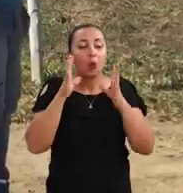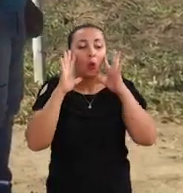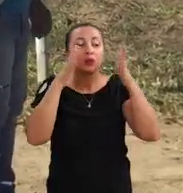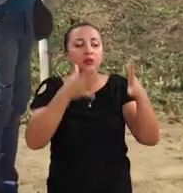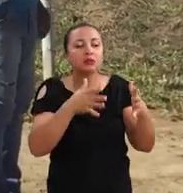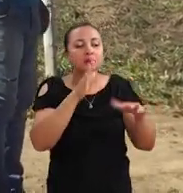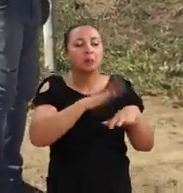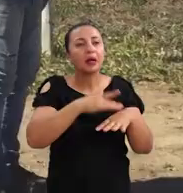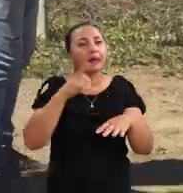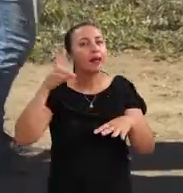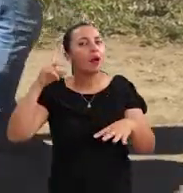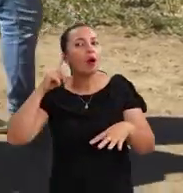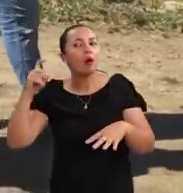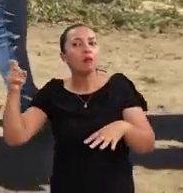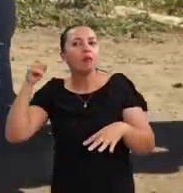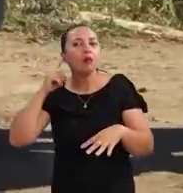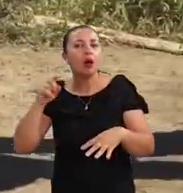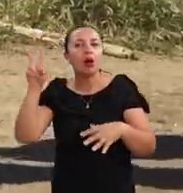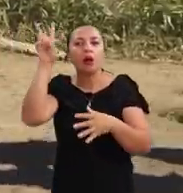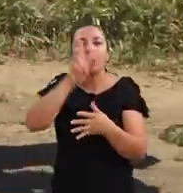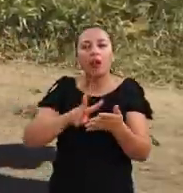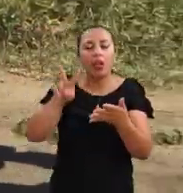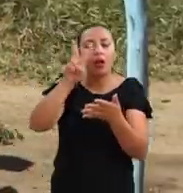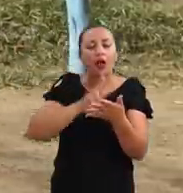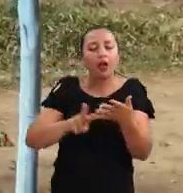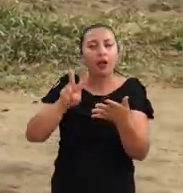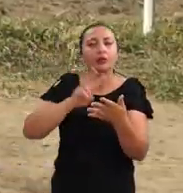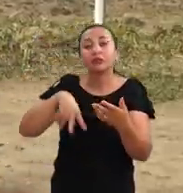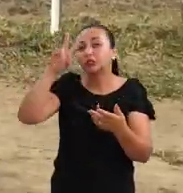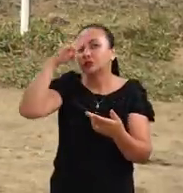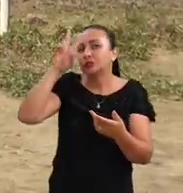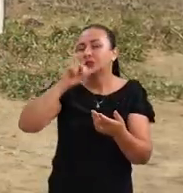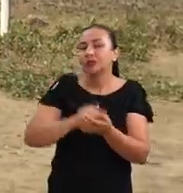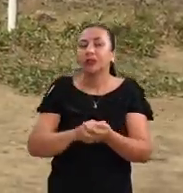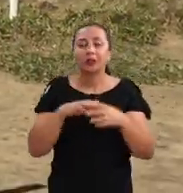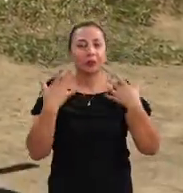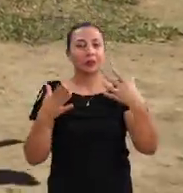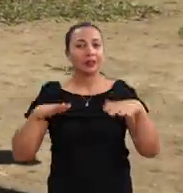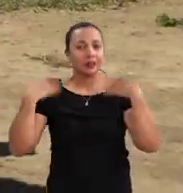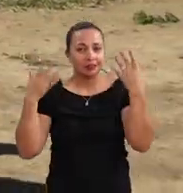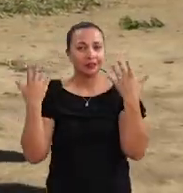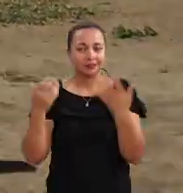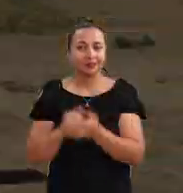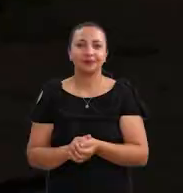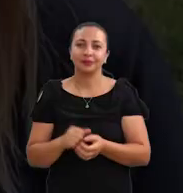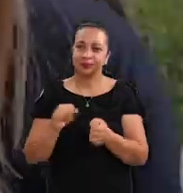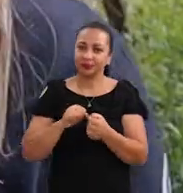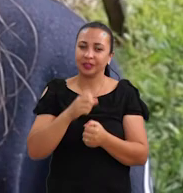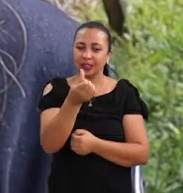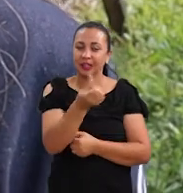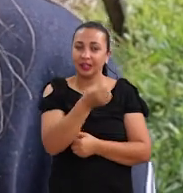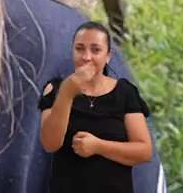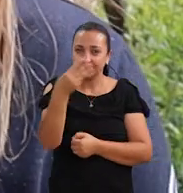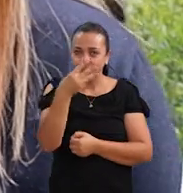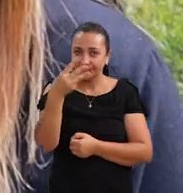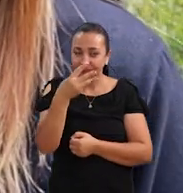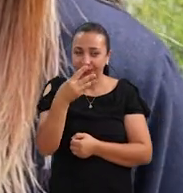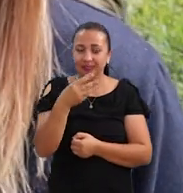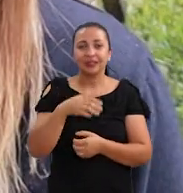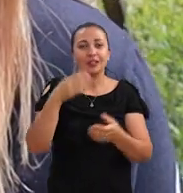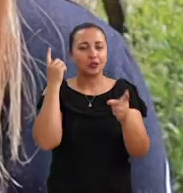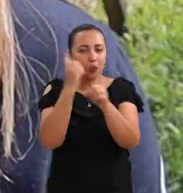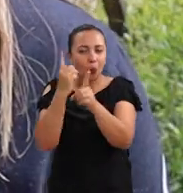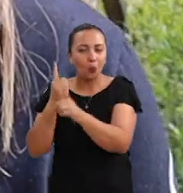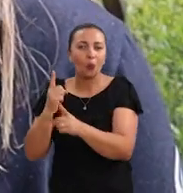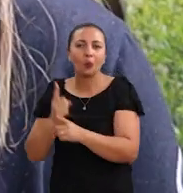se concentravam mais na pesquisa, no que era lido e no momento lúdico da sessão. Foram realizadas 63